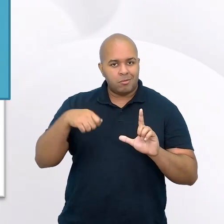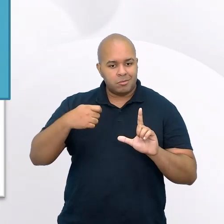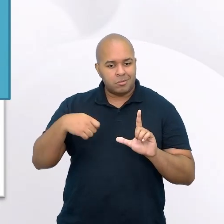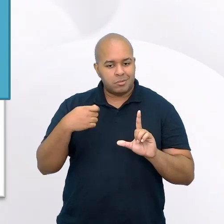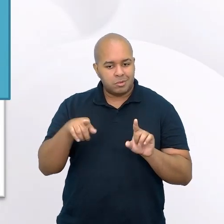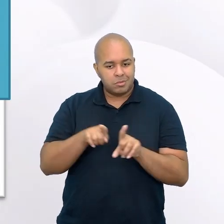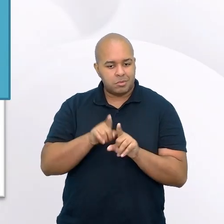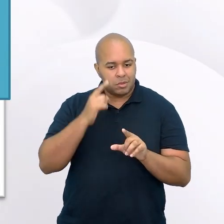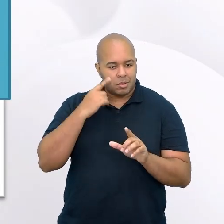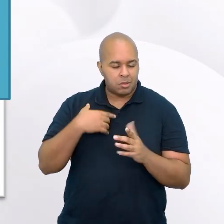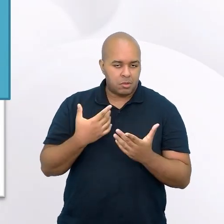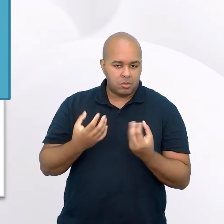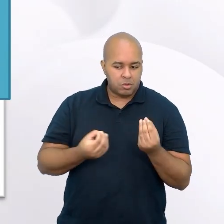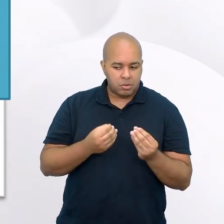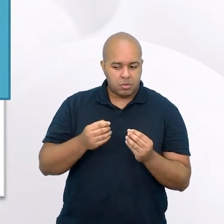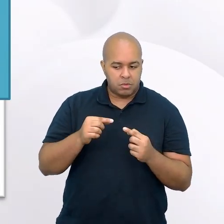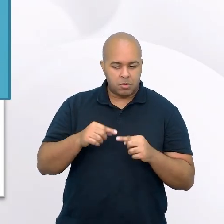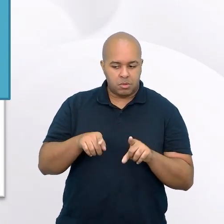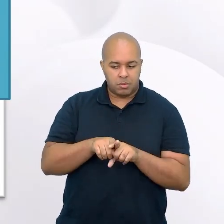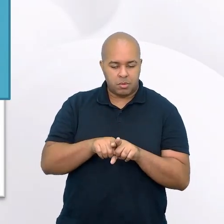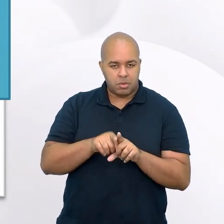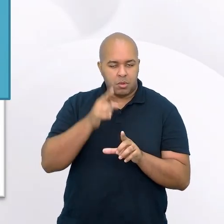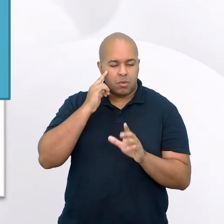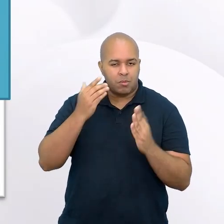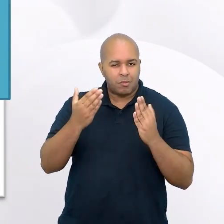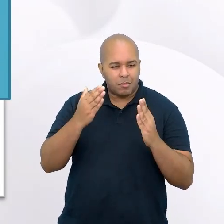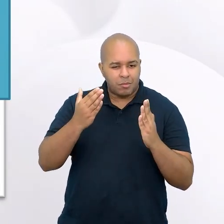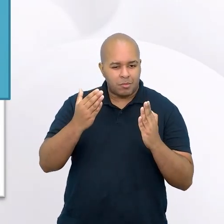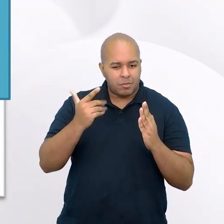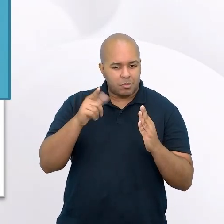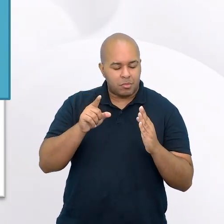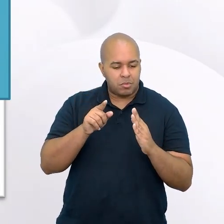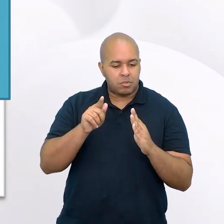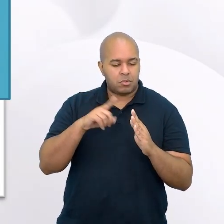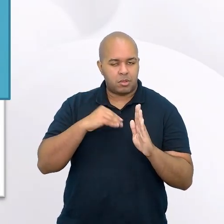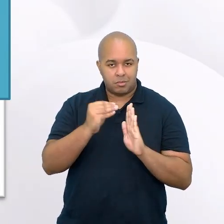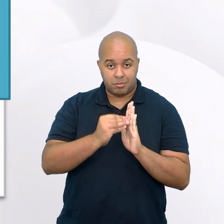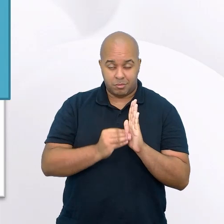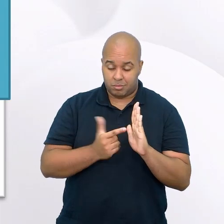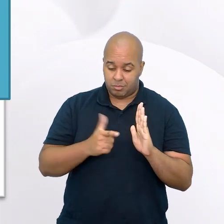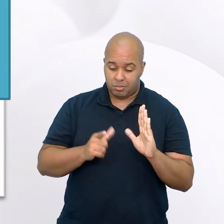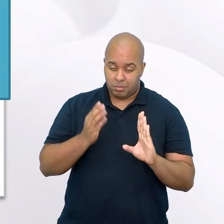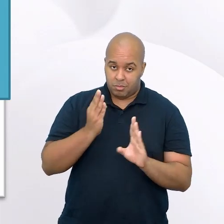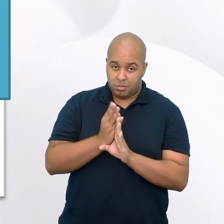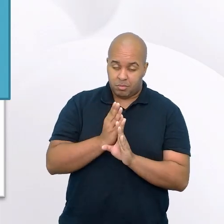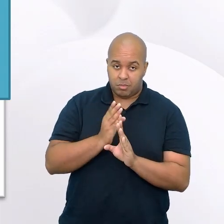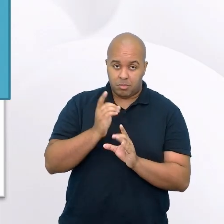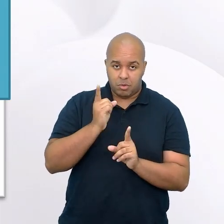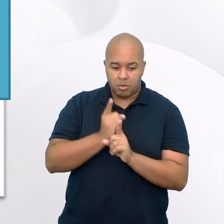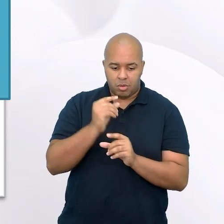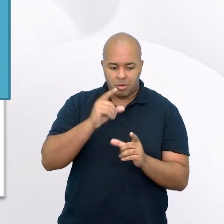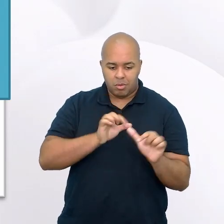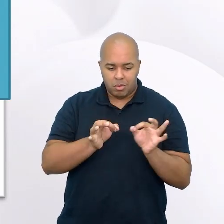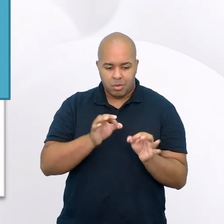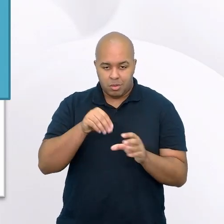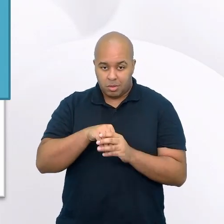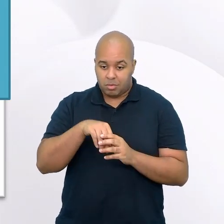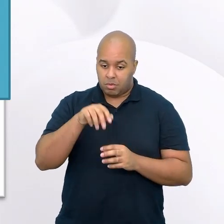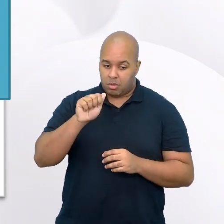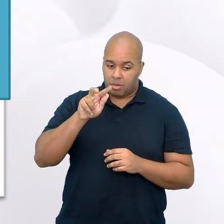no mesma lógica Seguindo os mesmos parâmetros da do conteúdo que já tá organizado no ava